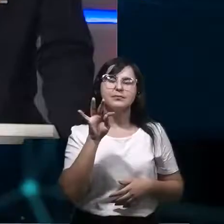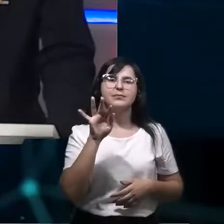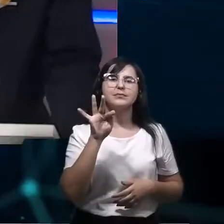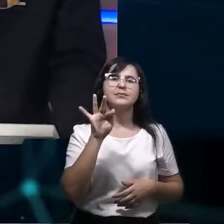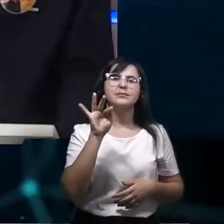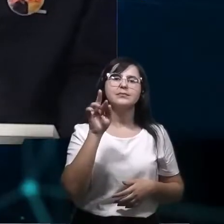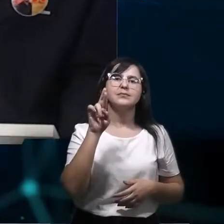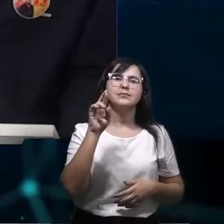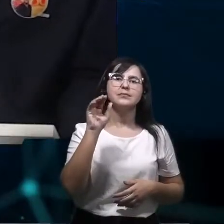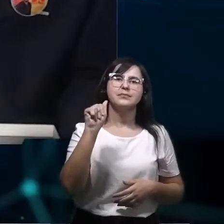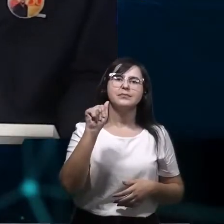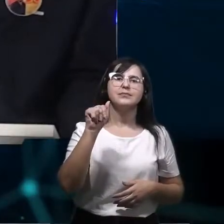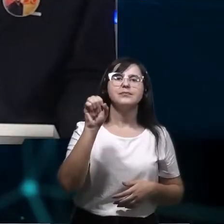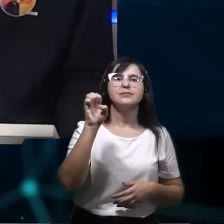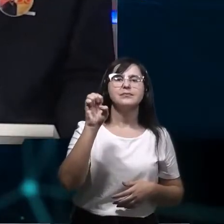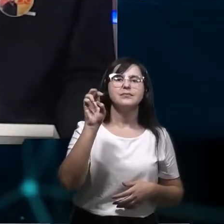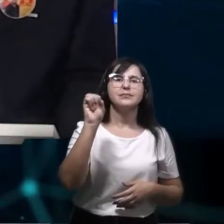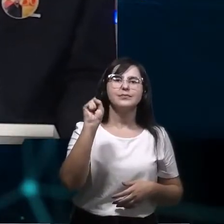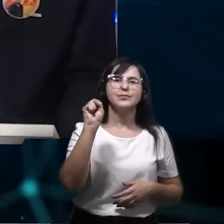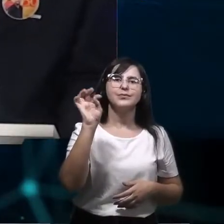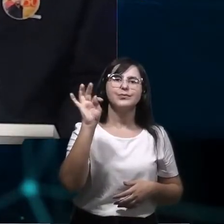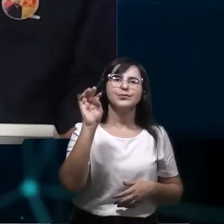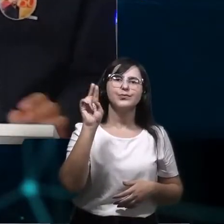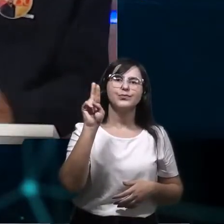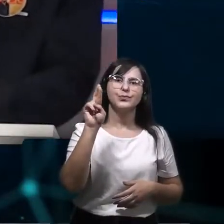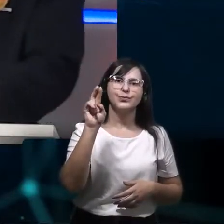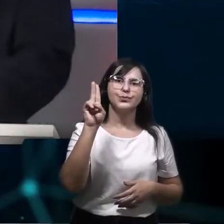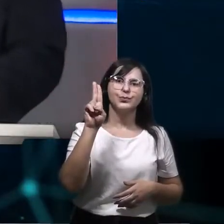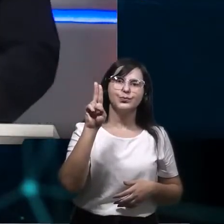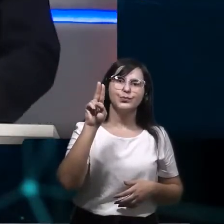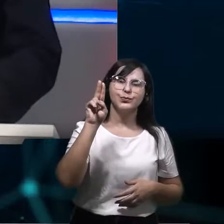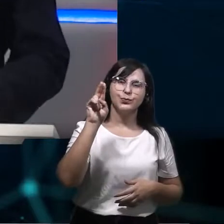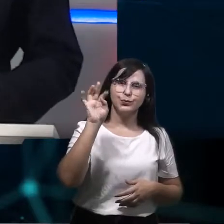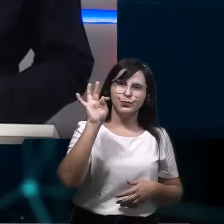pergunta. Pois é, candidato. Sei que